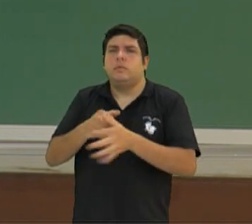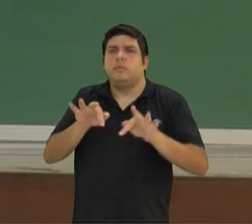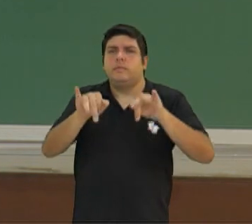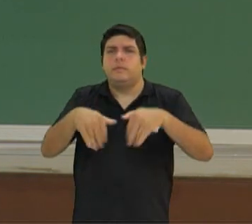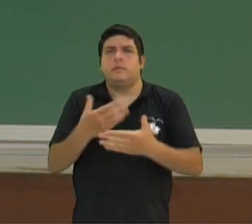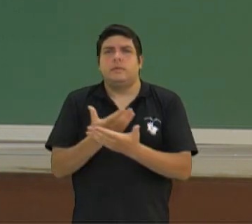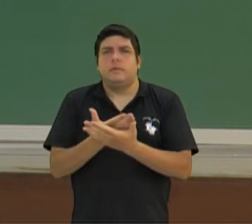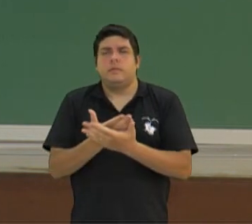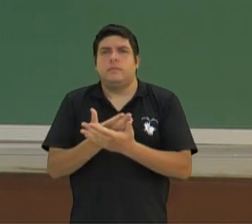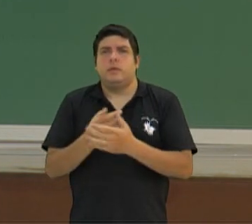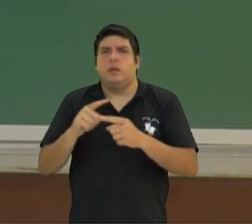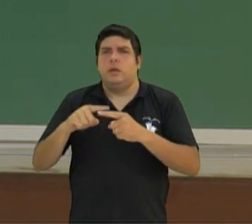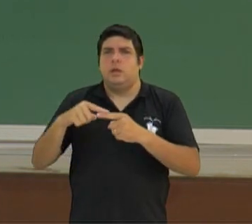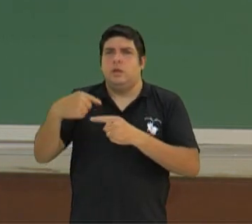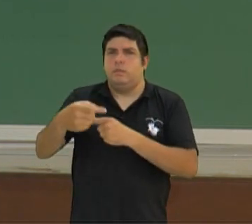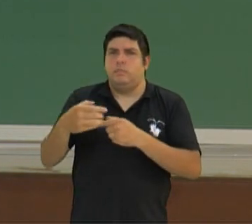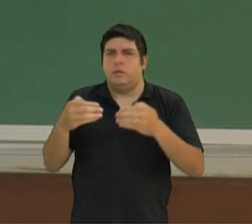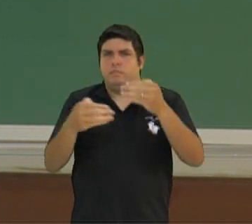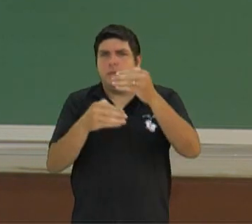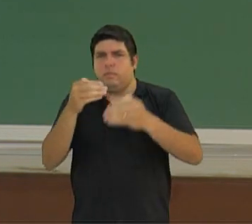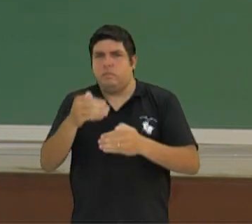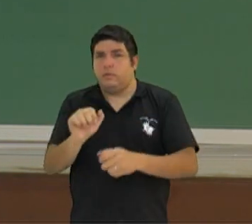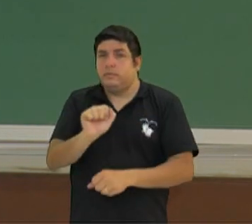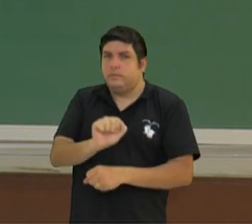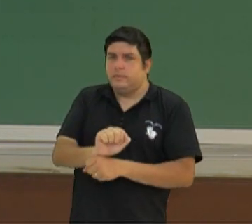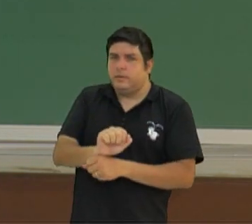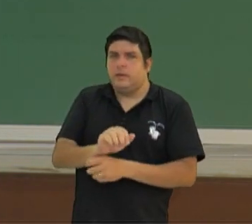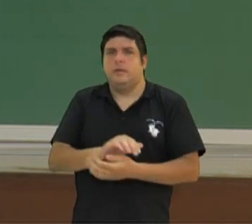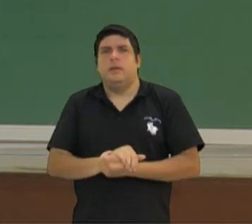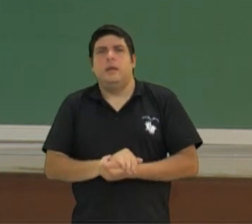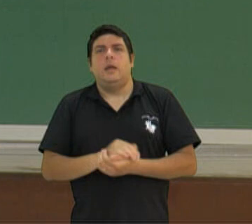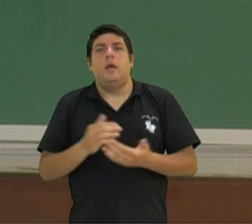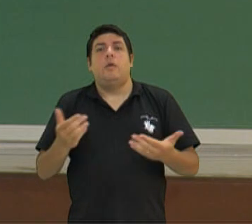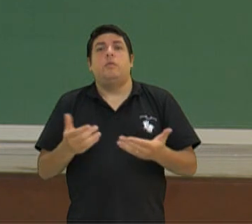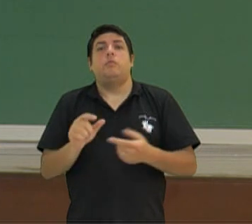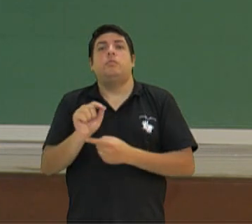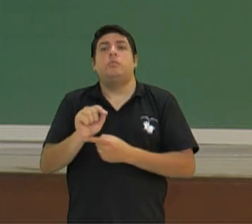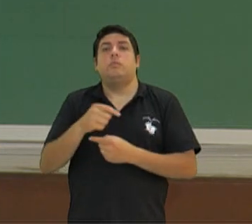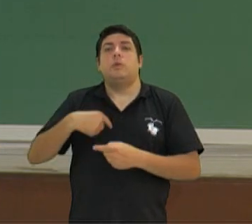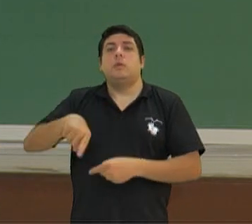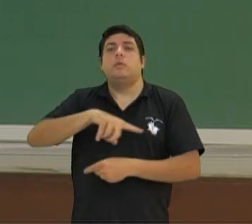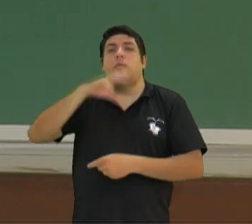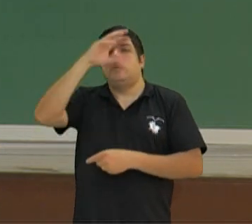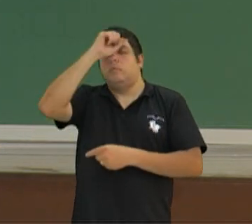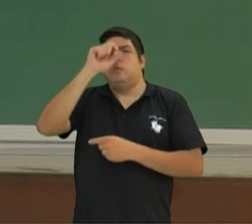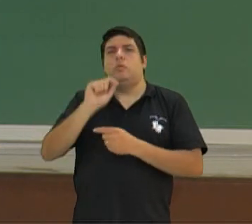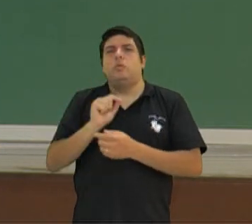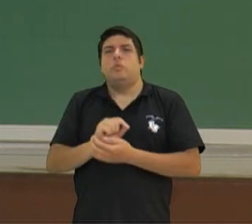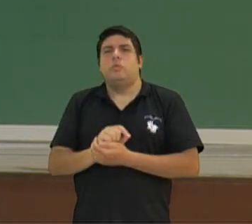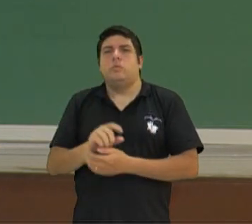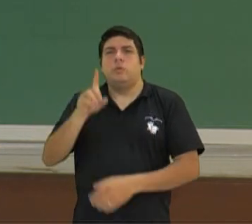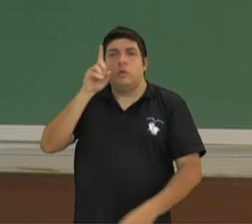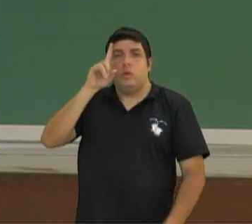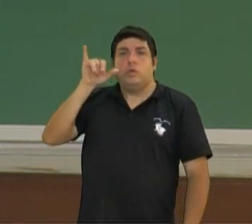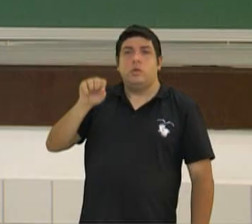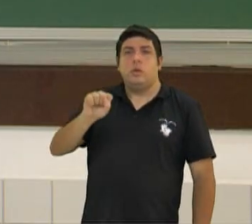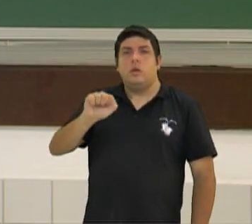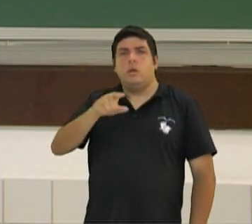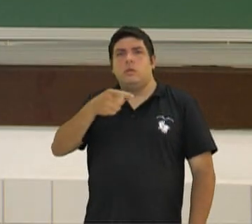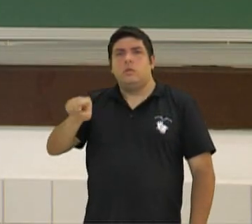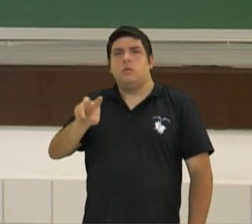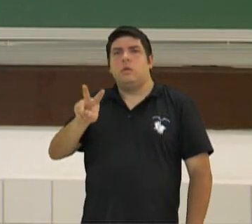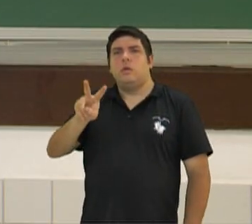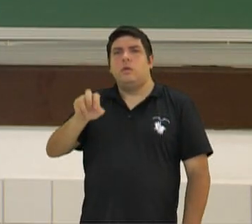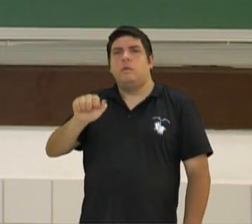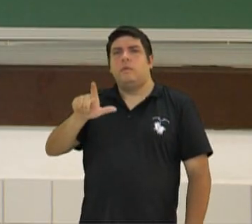aula. Próximo slide, telinha roxa, então a gente para por aqui. Até porque hoje, o que a gente conversou? Valentine's Day. Então eu trouxe para